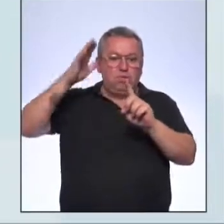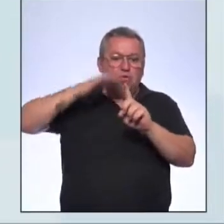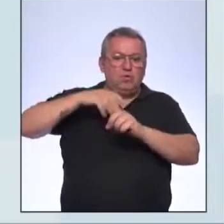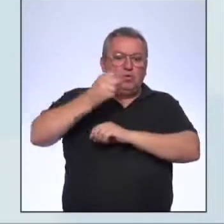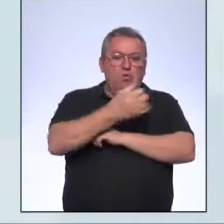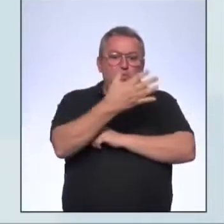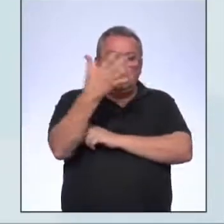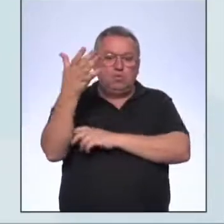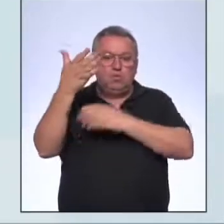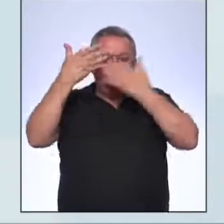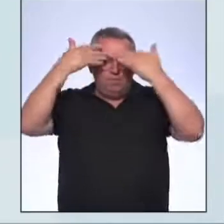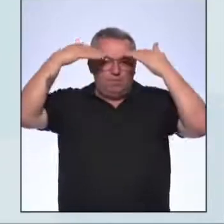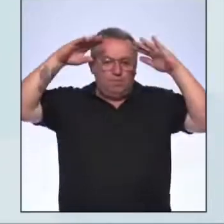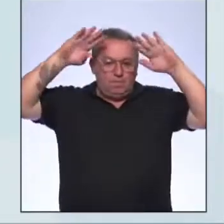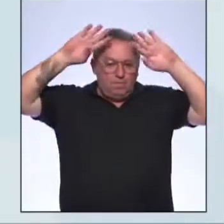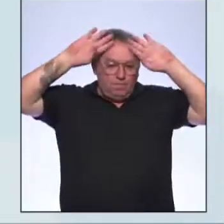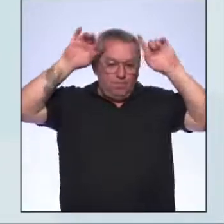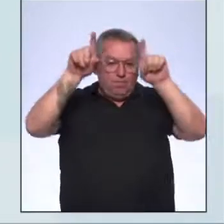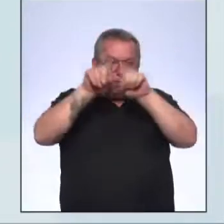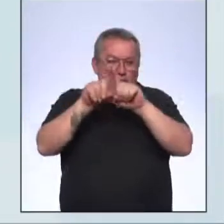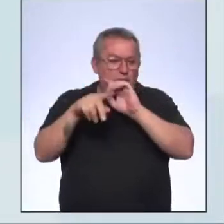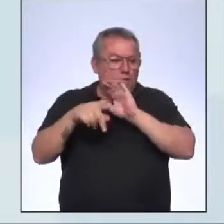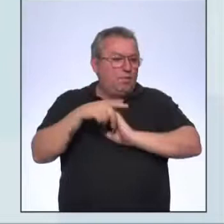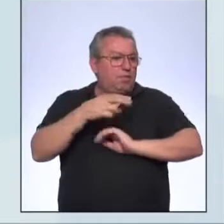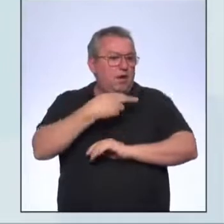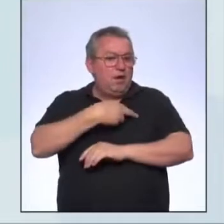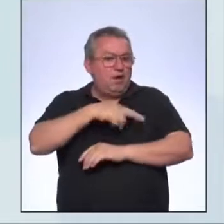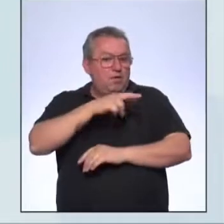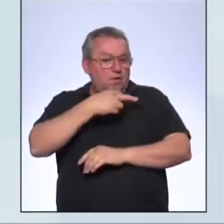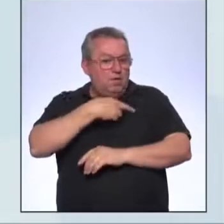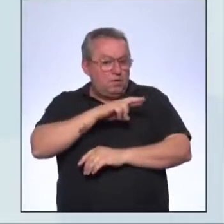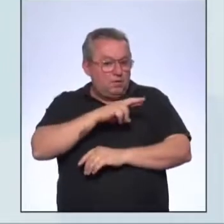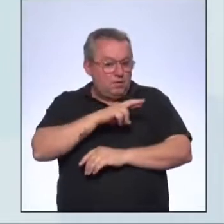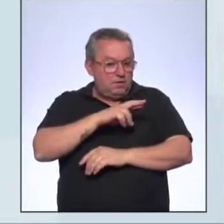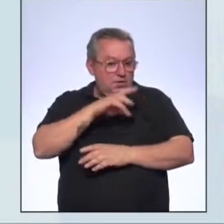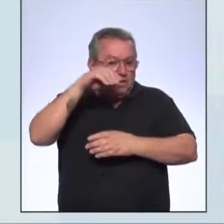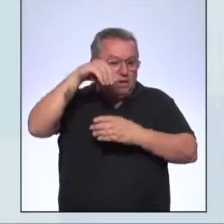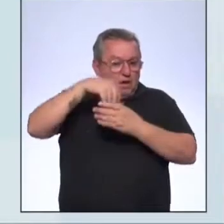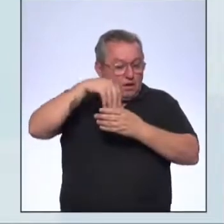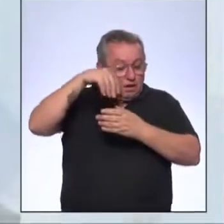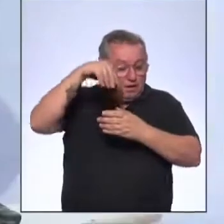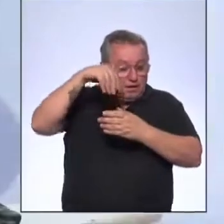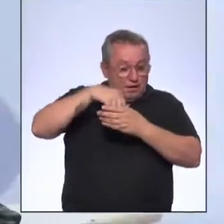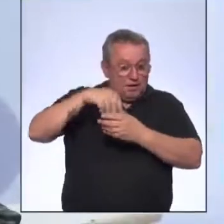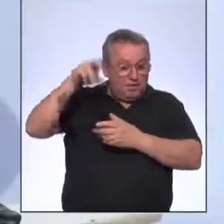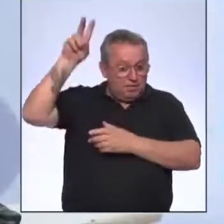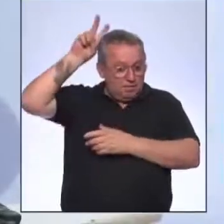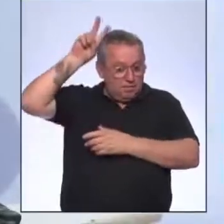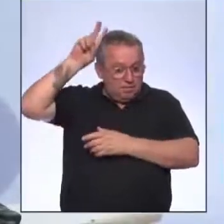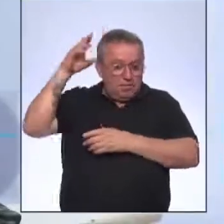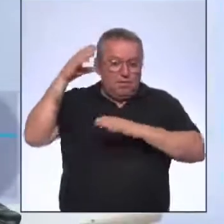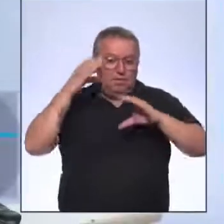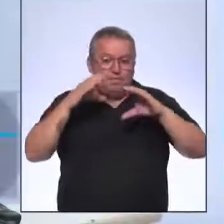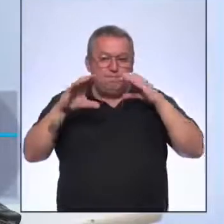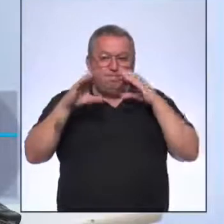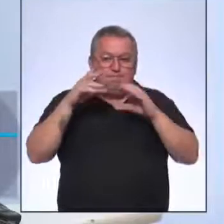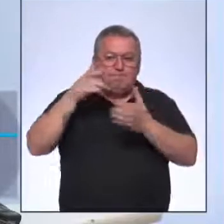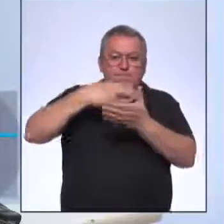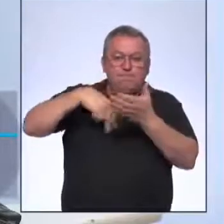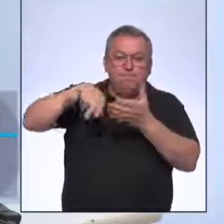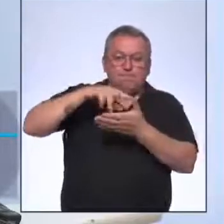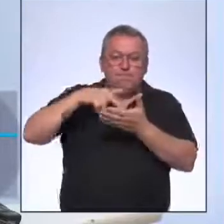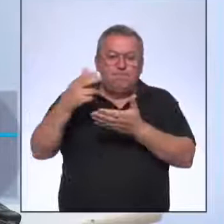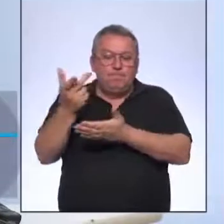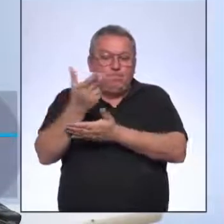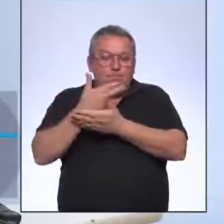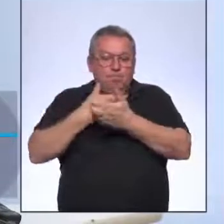às divindades e a mitos religiosos. Ou seja, nas tribos indígenas se canta, se dança, se faz desenhos